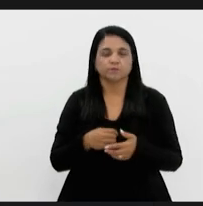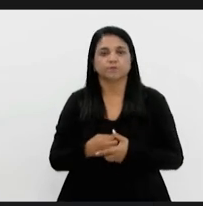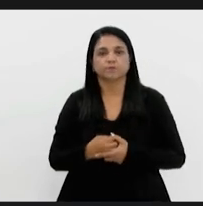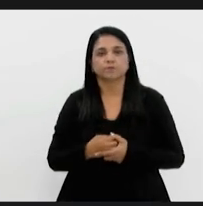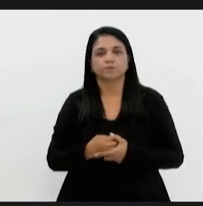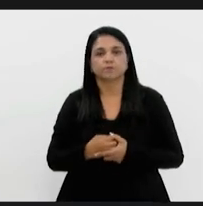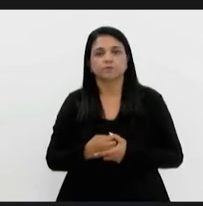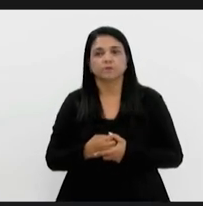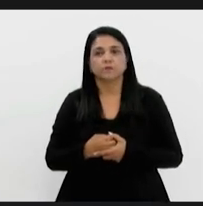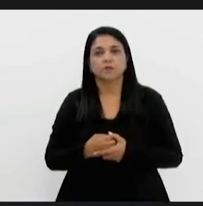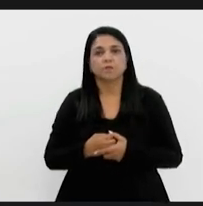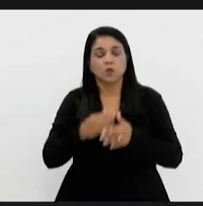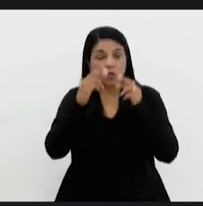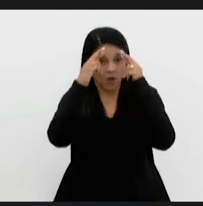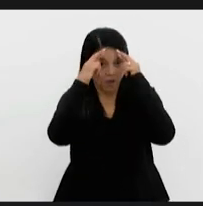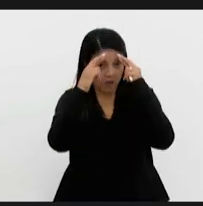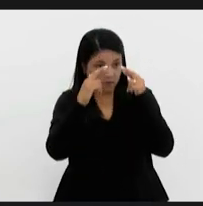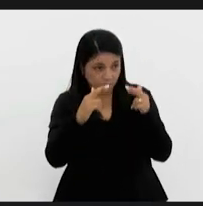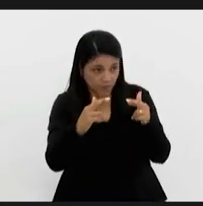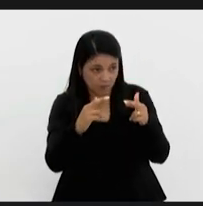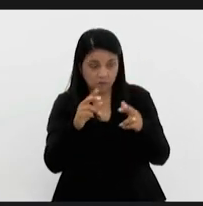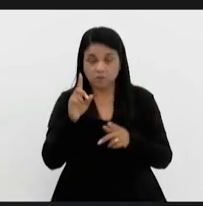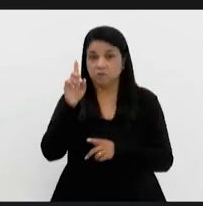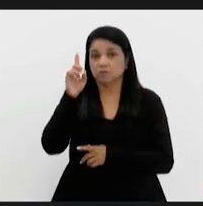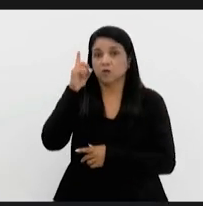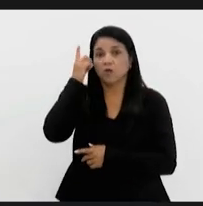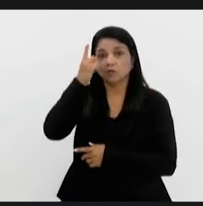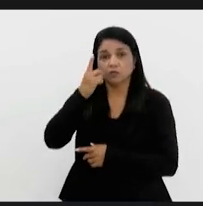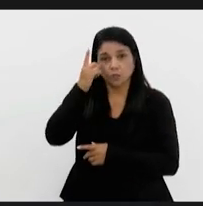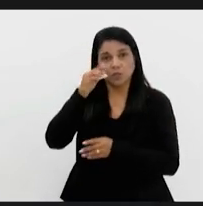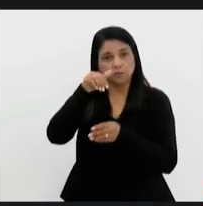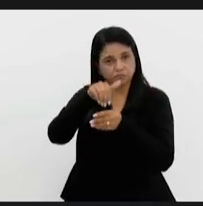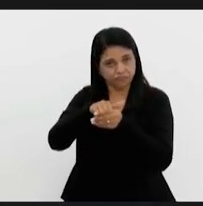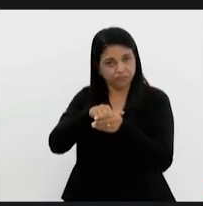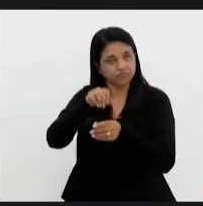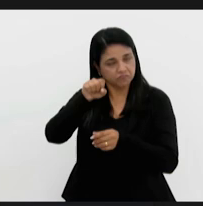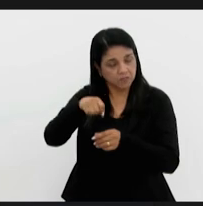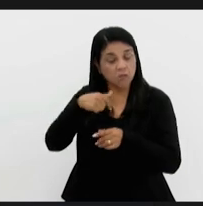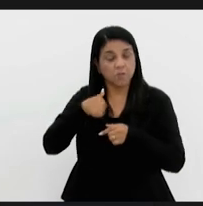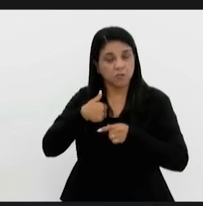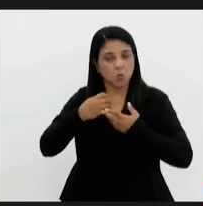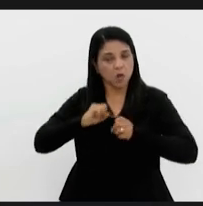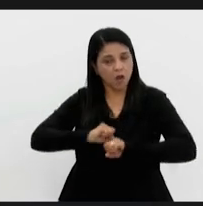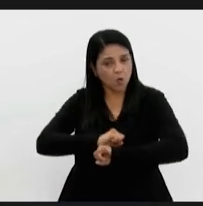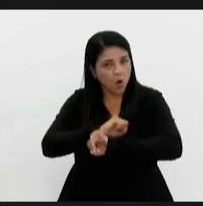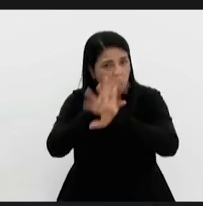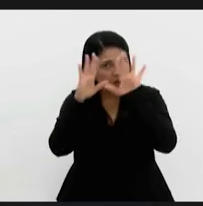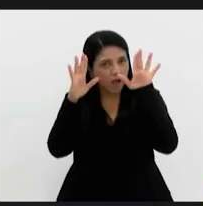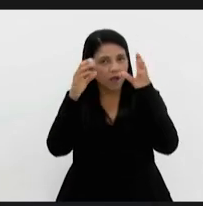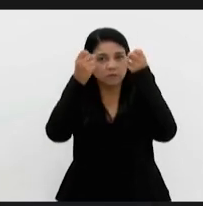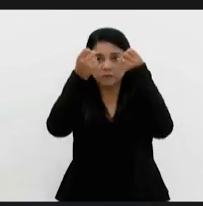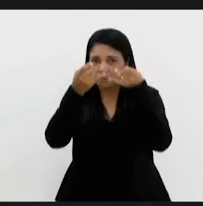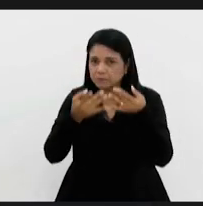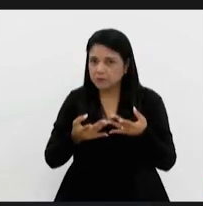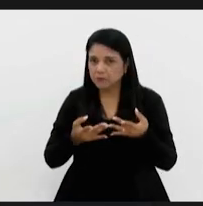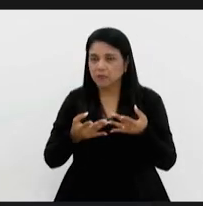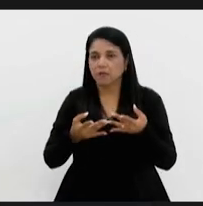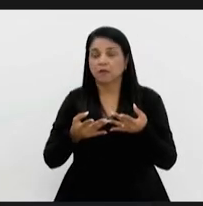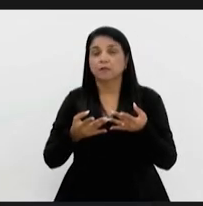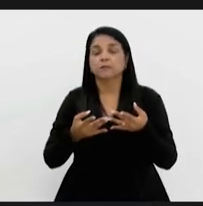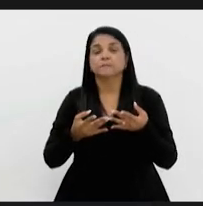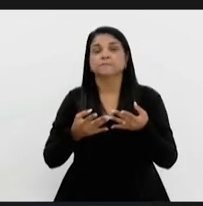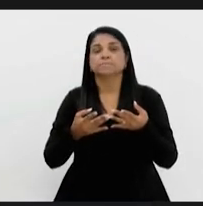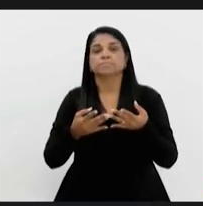já colocando meu respeito aos deputados que fizeram essa proposição, mas é importante deixar claro que o cerne da